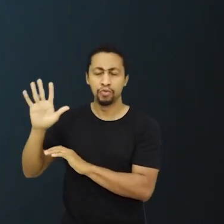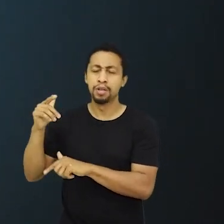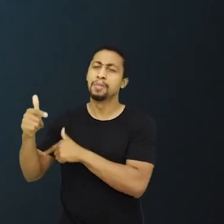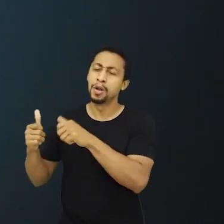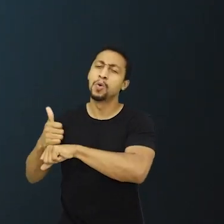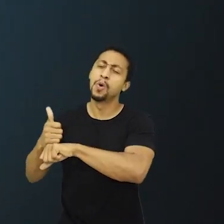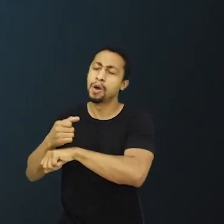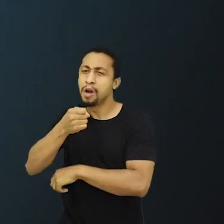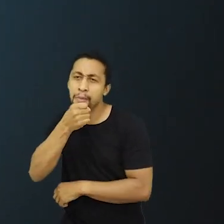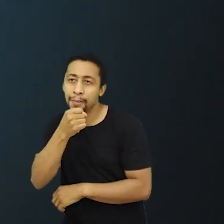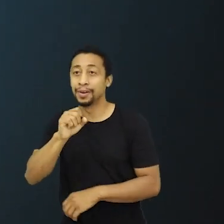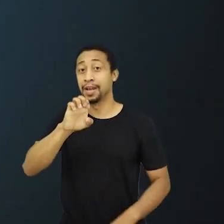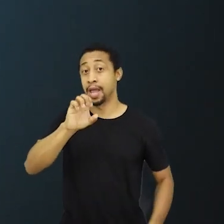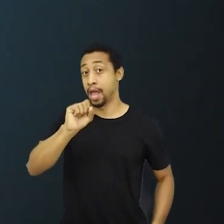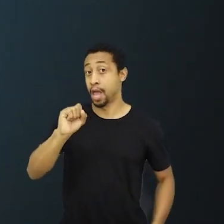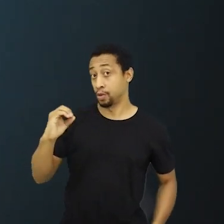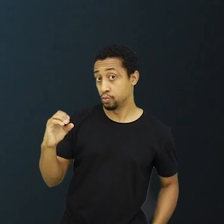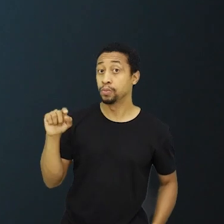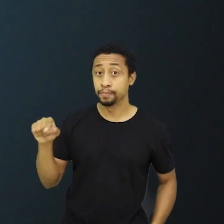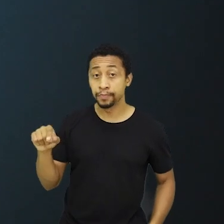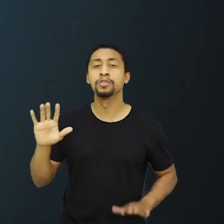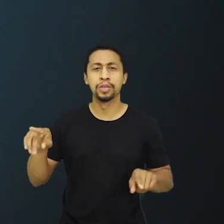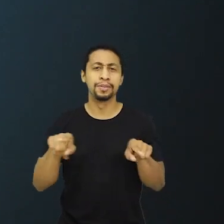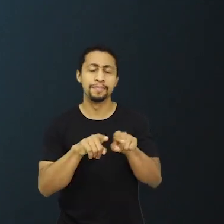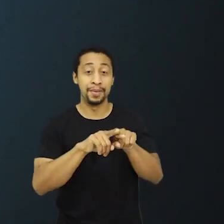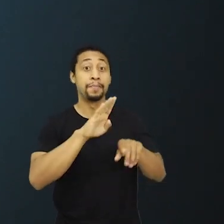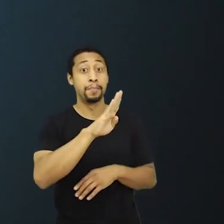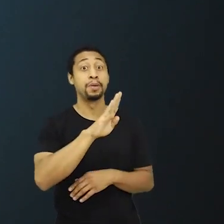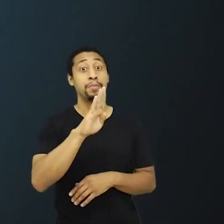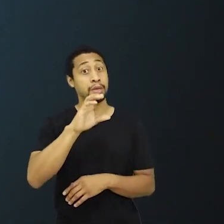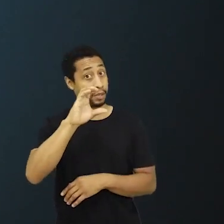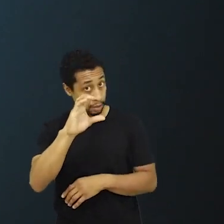ESSO, que, enfim, foi correspondente da BBC em Londres.